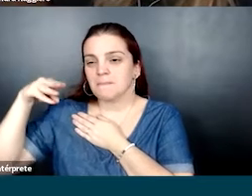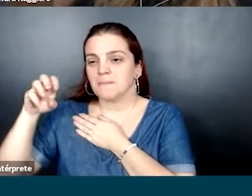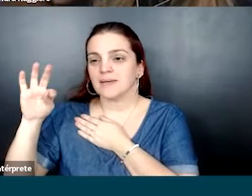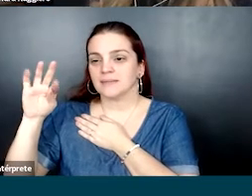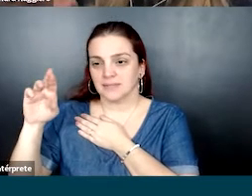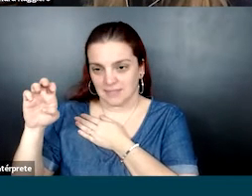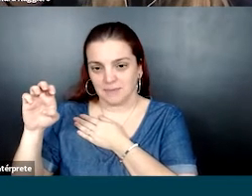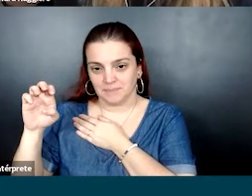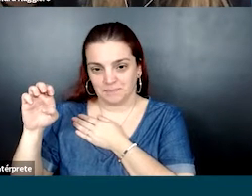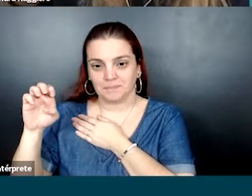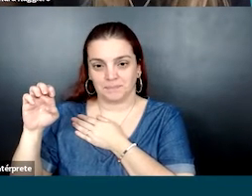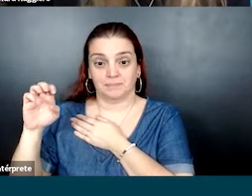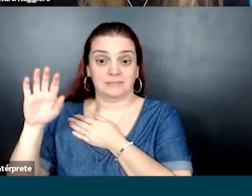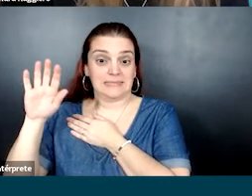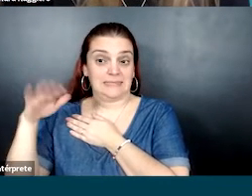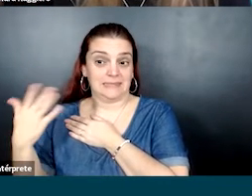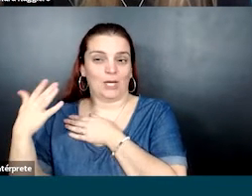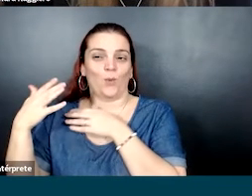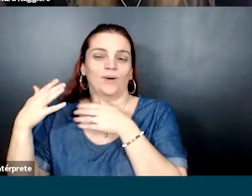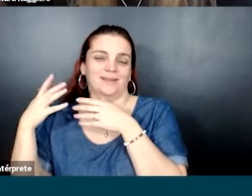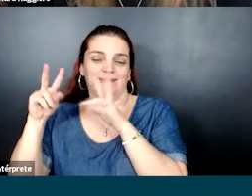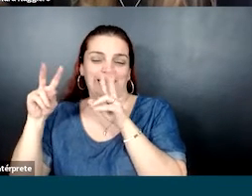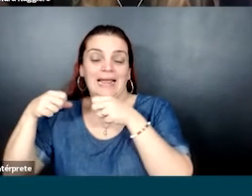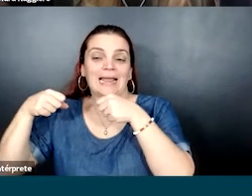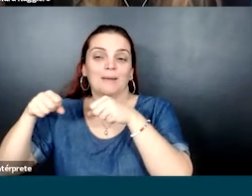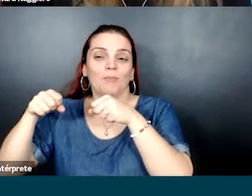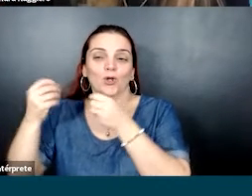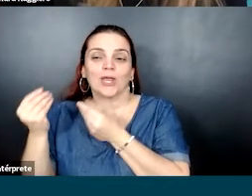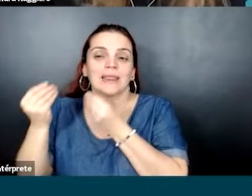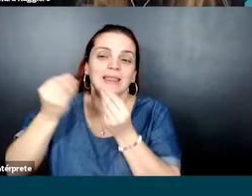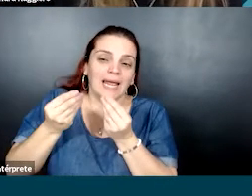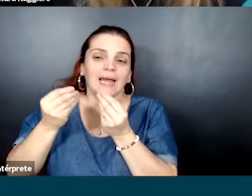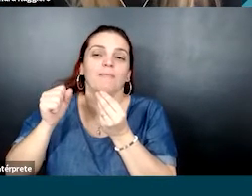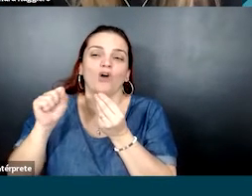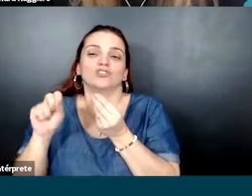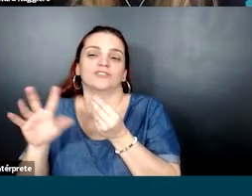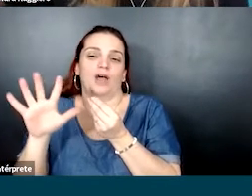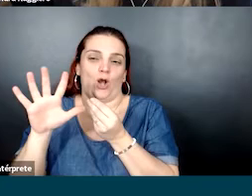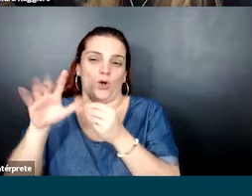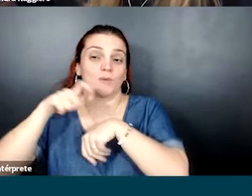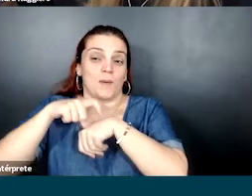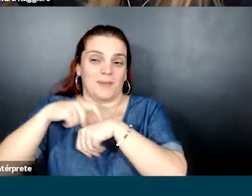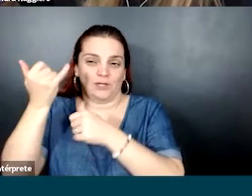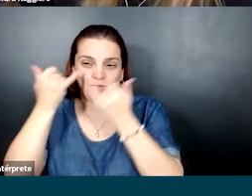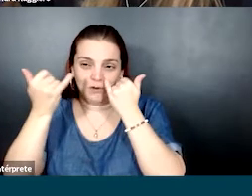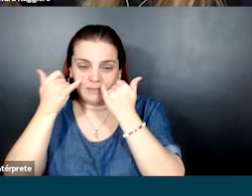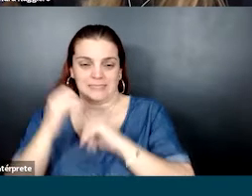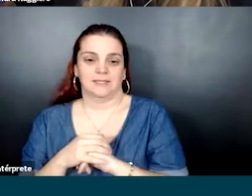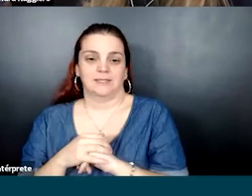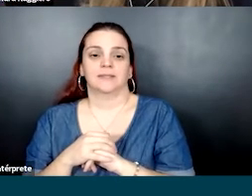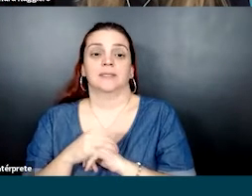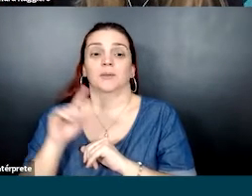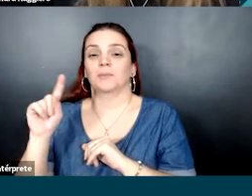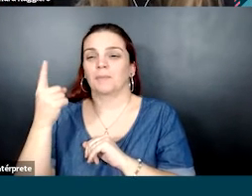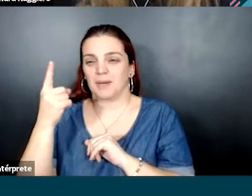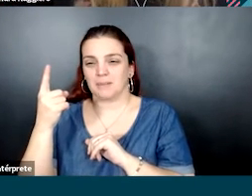Para acesso e fornecimento de informações de consulta de API, talvez até para outros softwares. Então, aqui